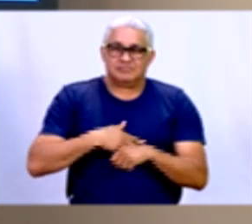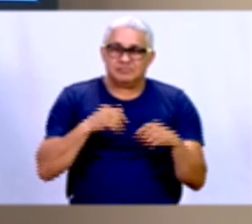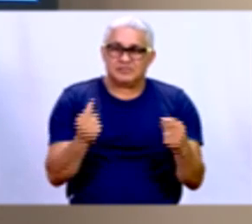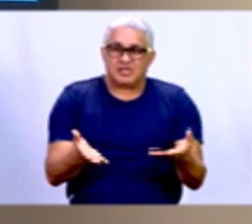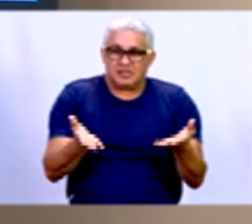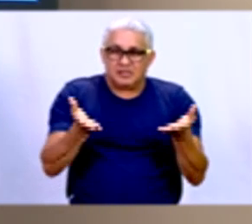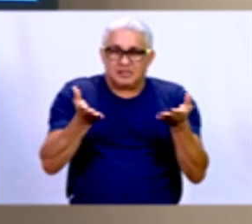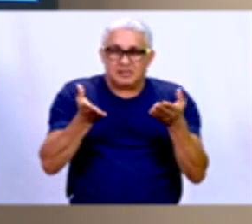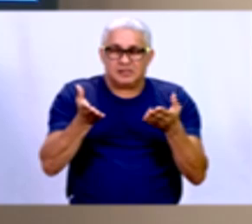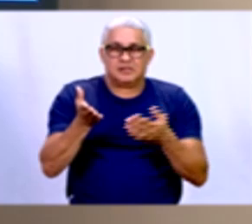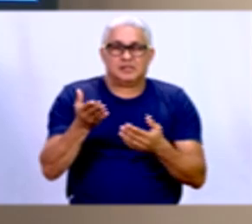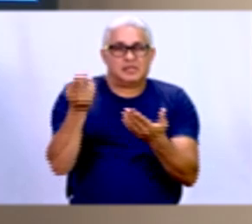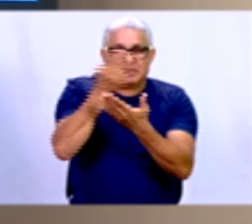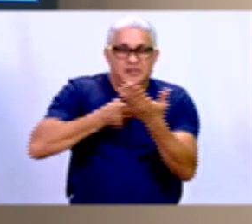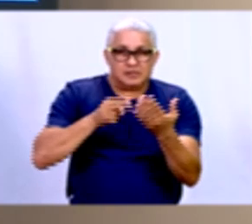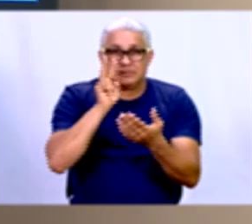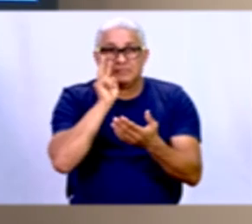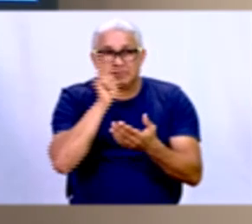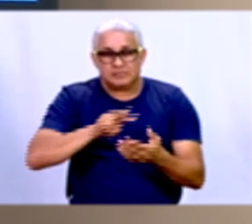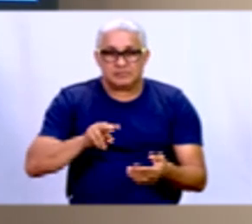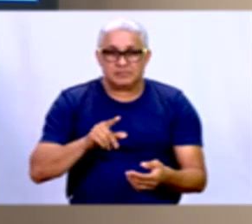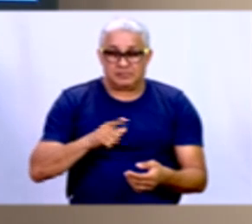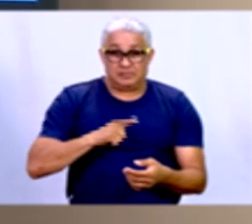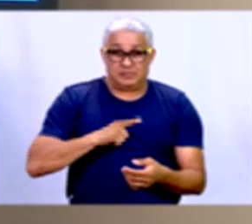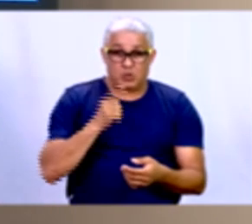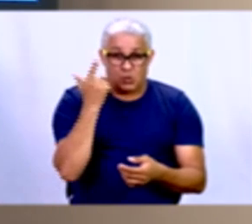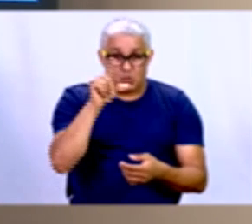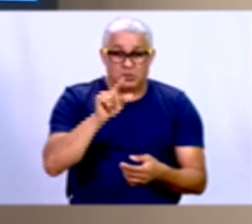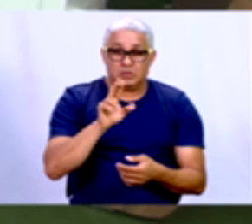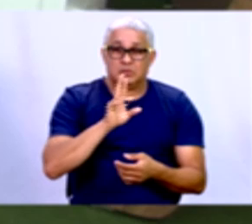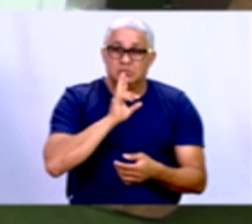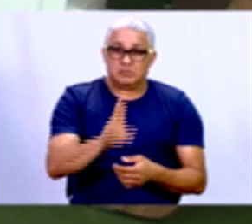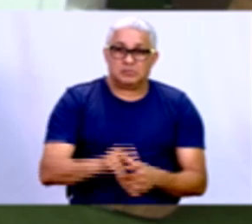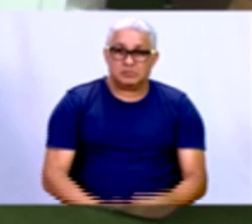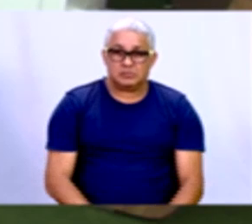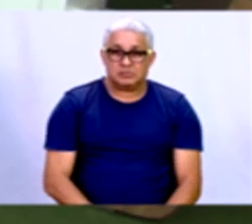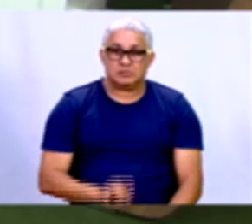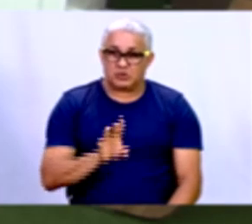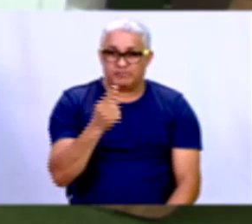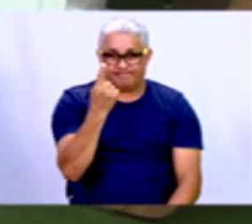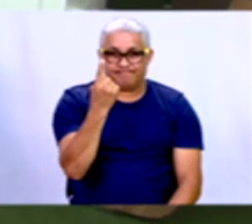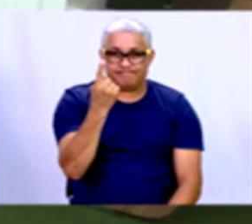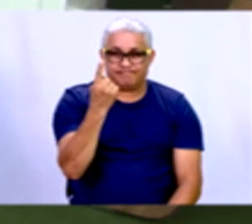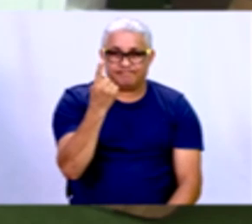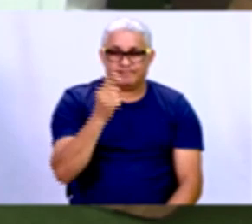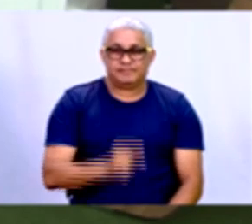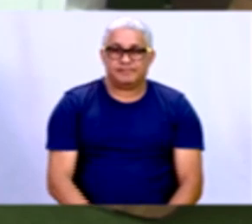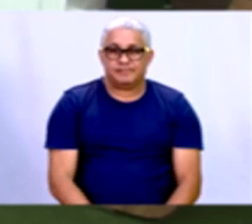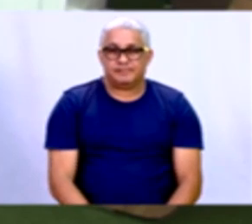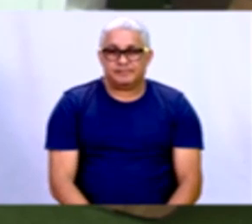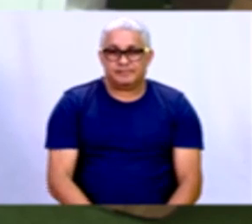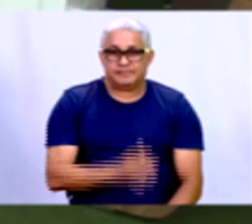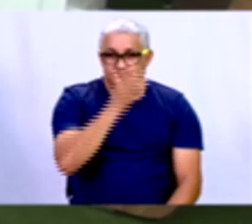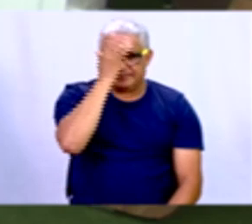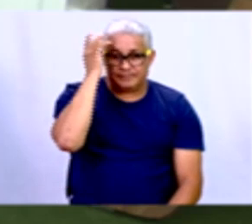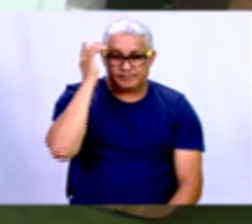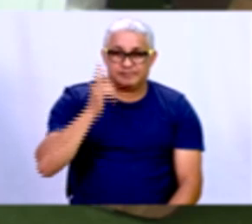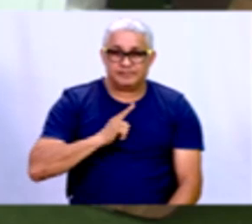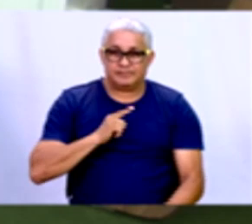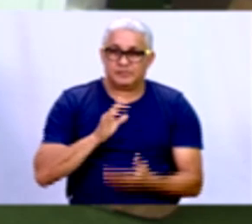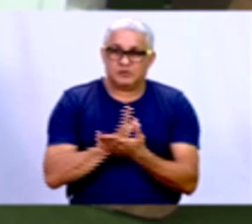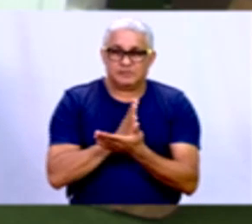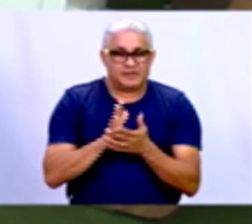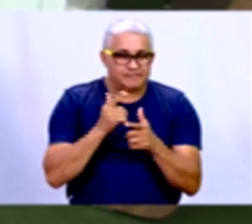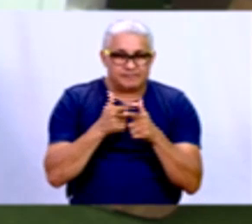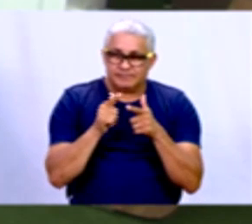a imagem que eles estão vendo. Mais alguma resposta, professor? Dessa questão 1 foi só apenas desse polo mesmo. Então, a gente teve alguns